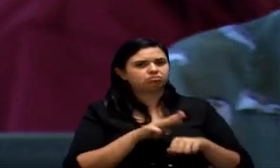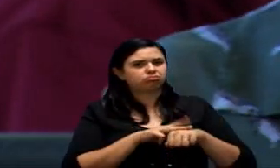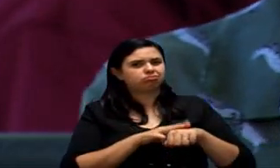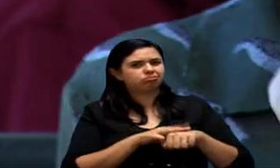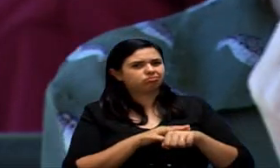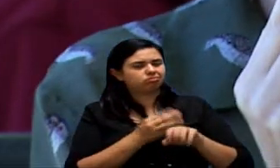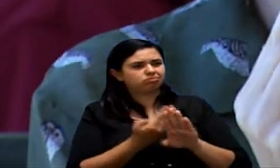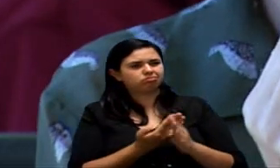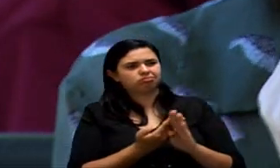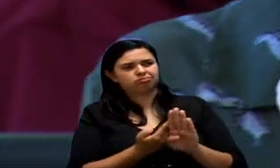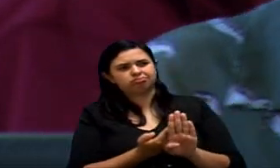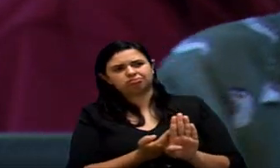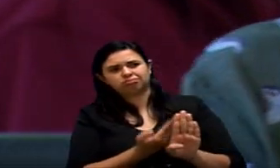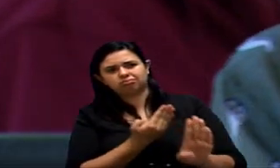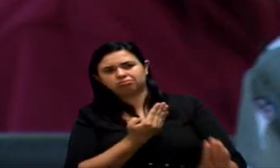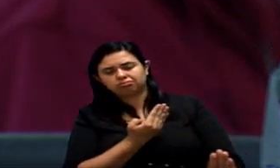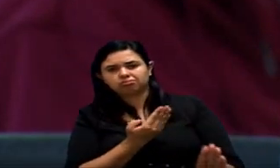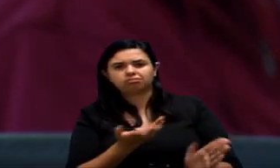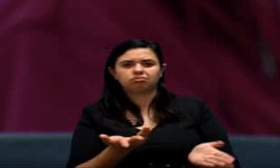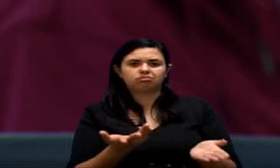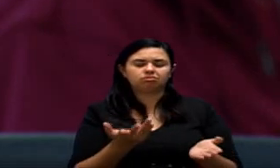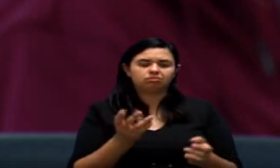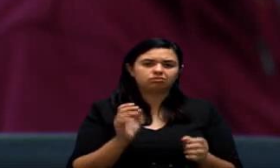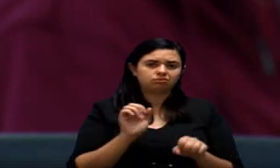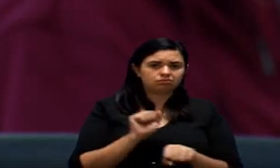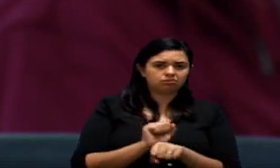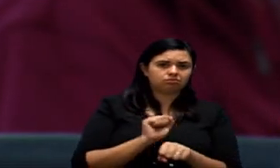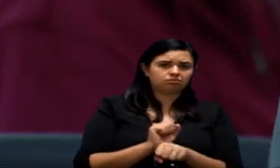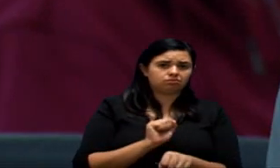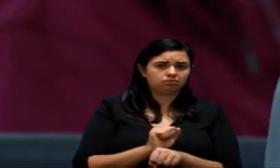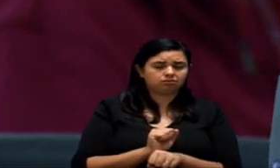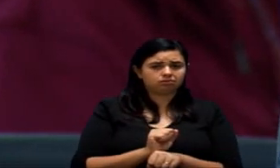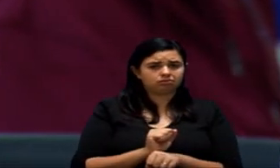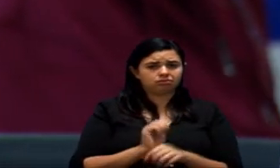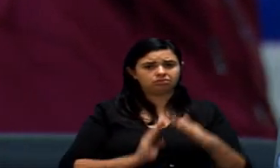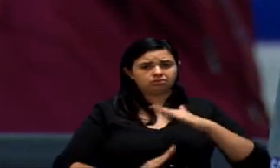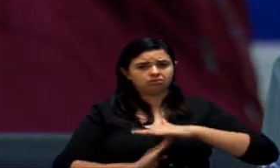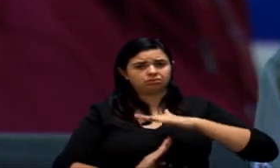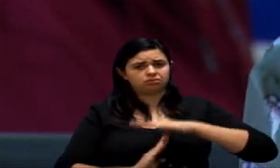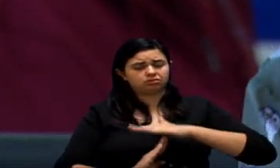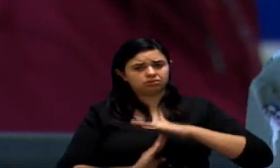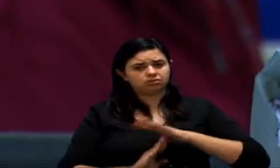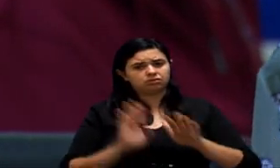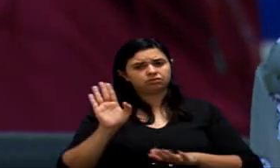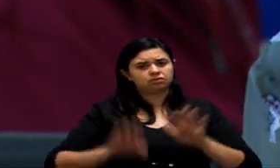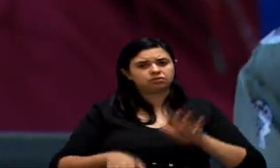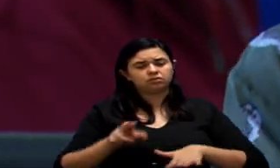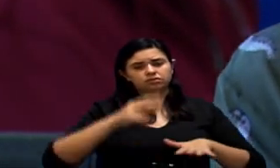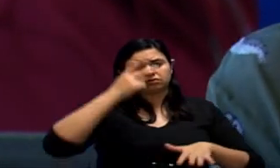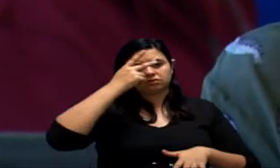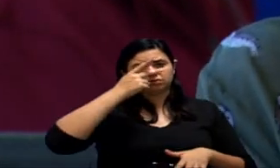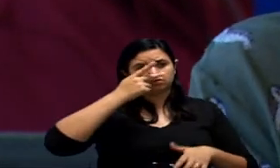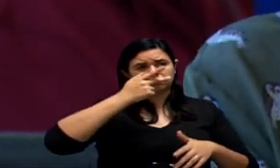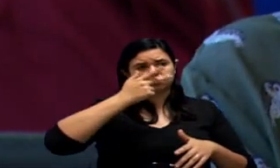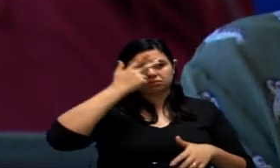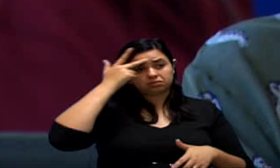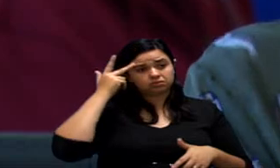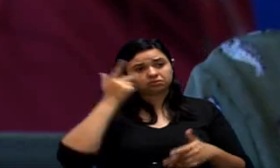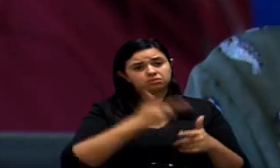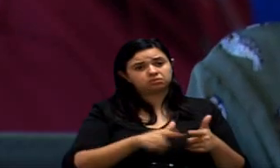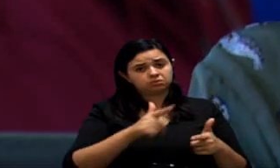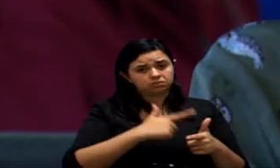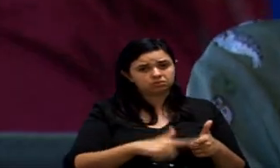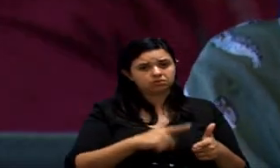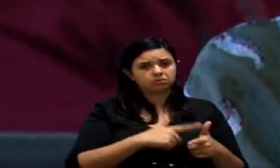professores estão com alguma discussão, né? Ou uma questão, um problema pessoal. Claro. Ou uma questão da saúde.